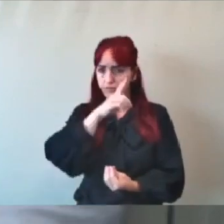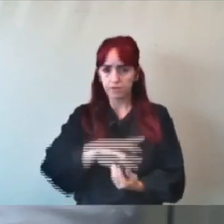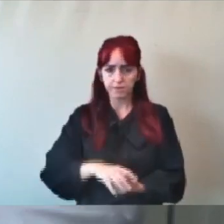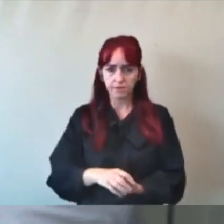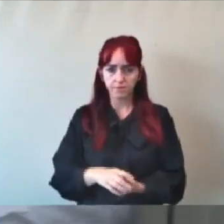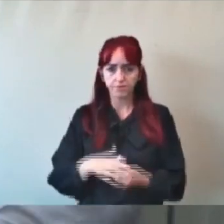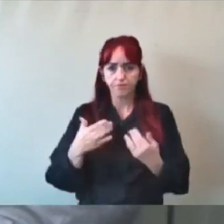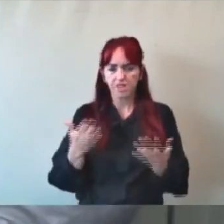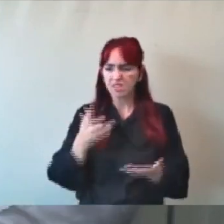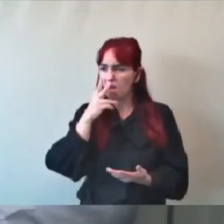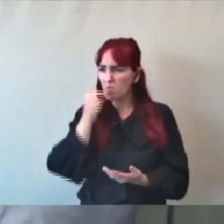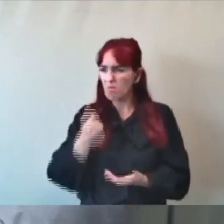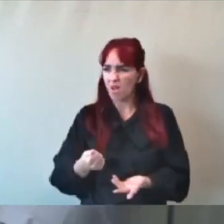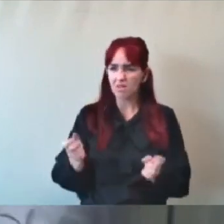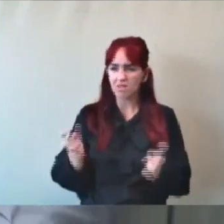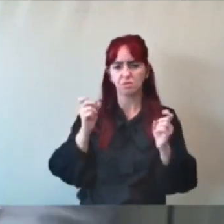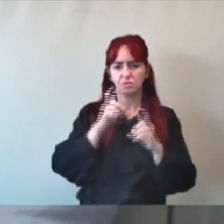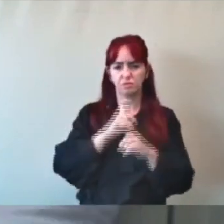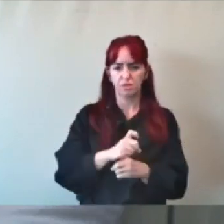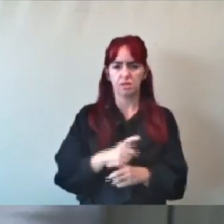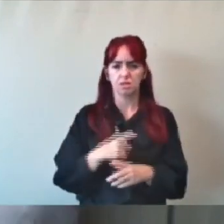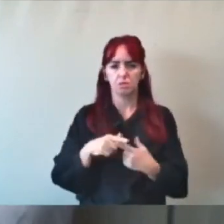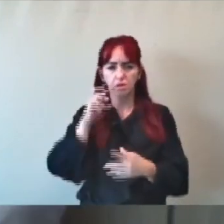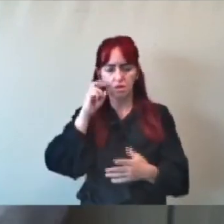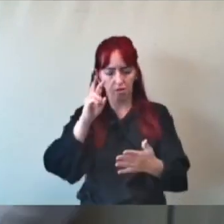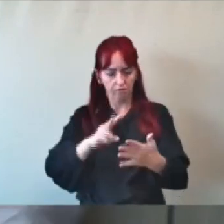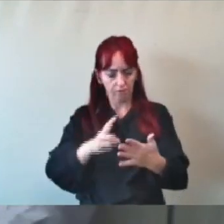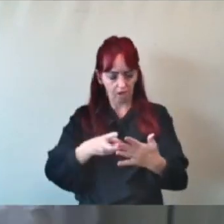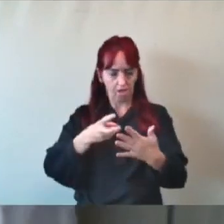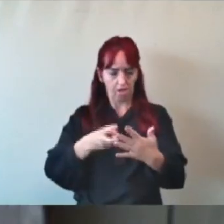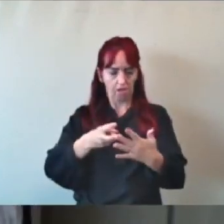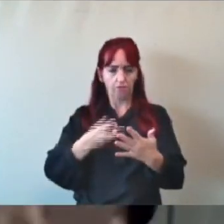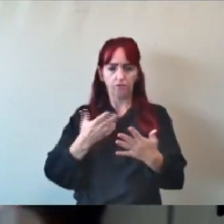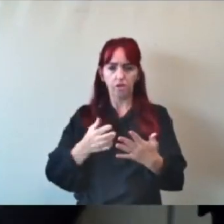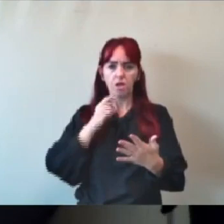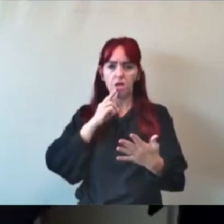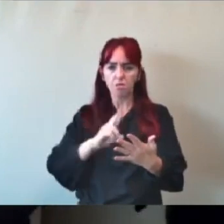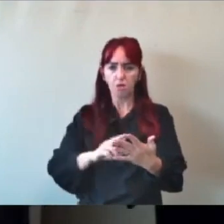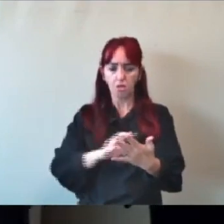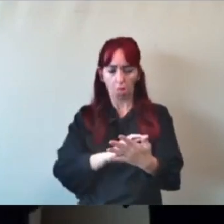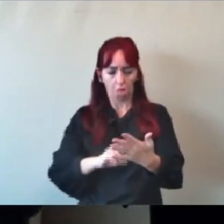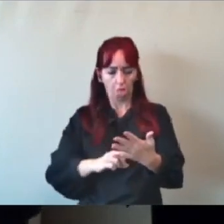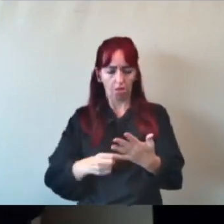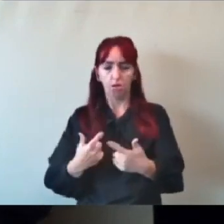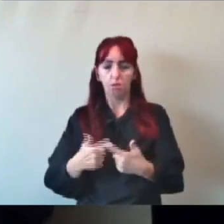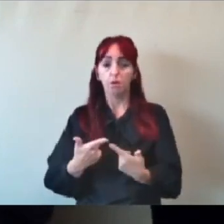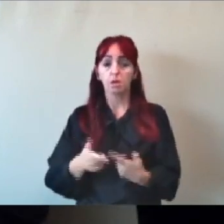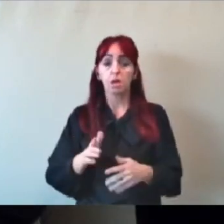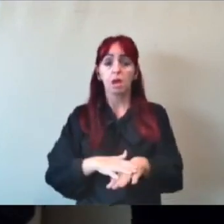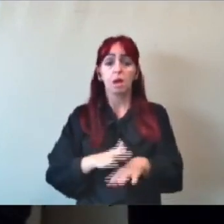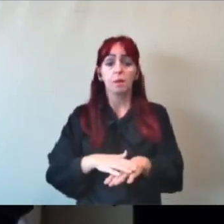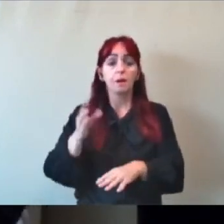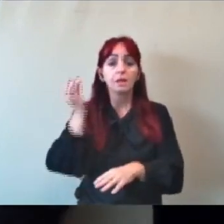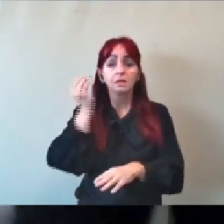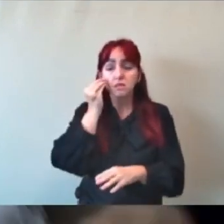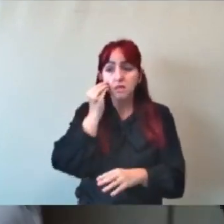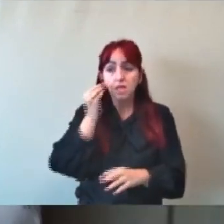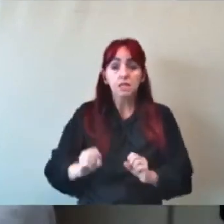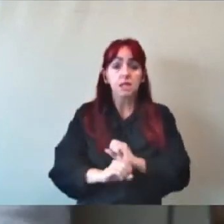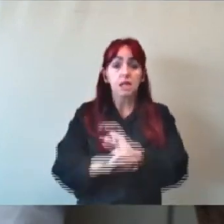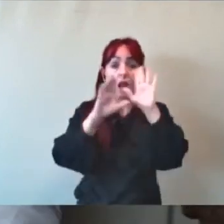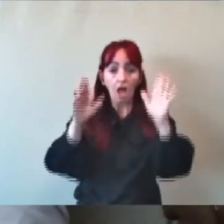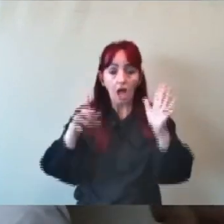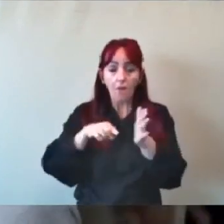gente observa a redação das respostas, porque por mais que você tenta ser claro com a pergunta, a resposta vem